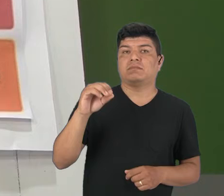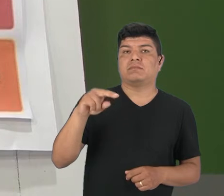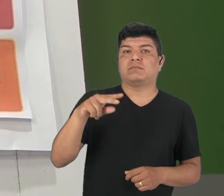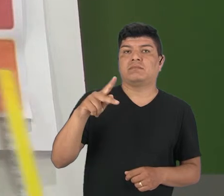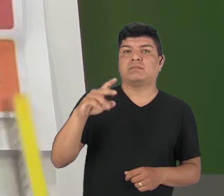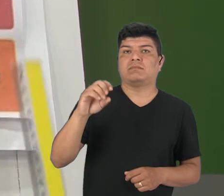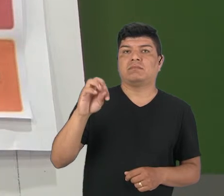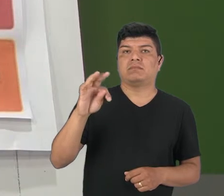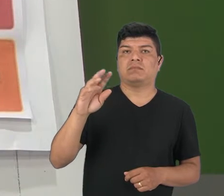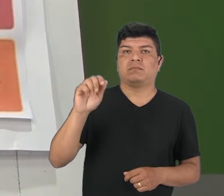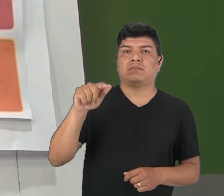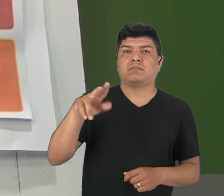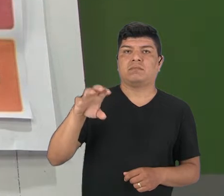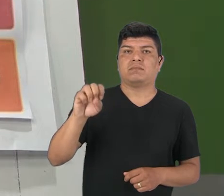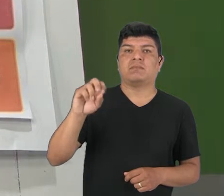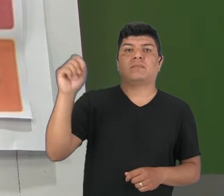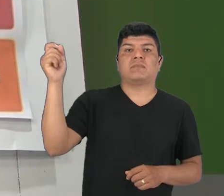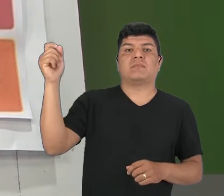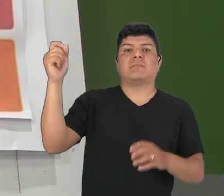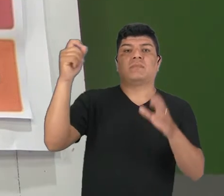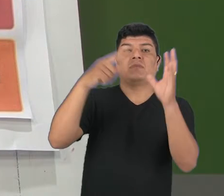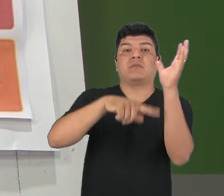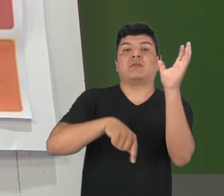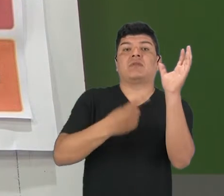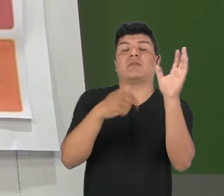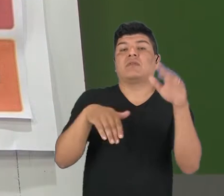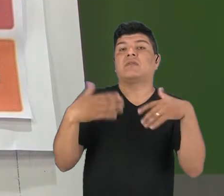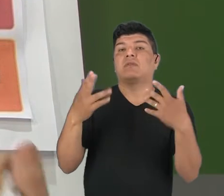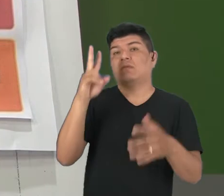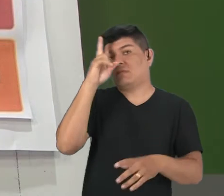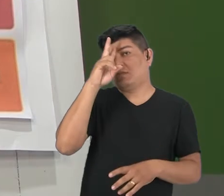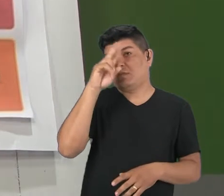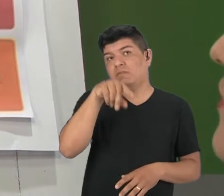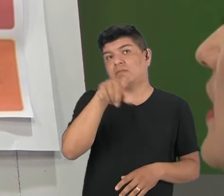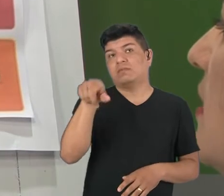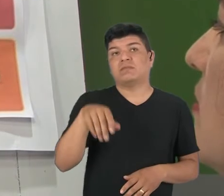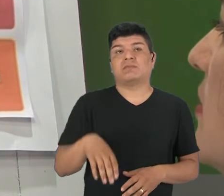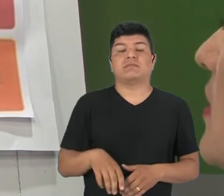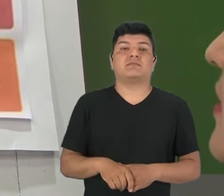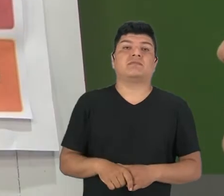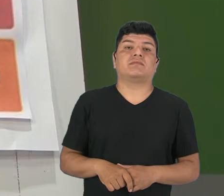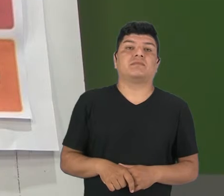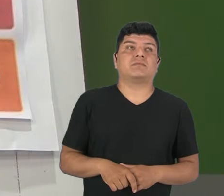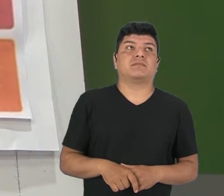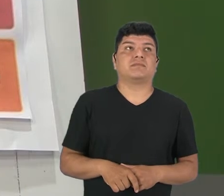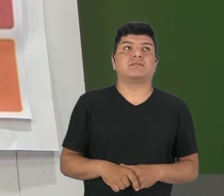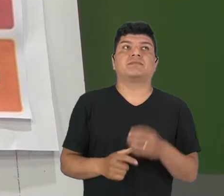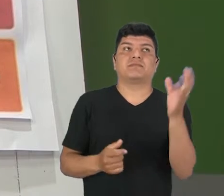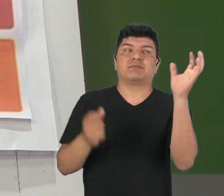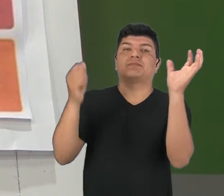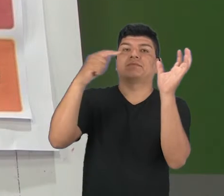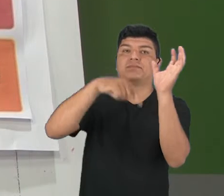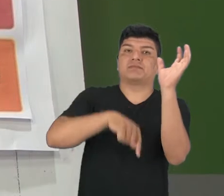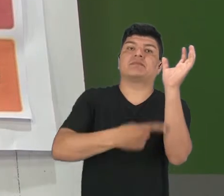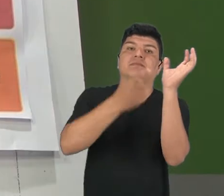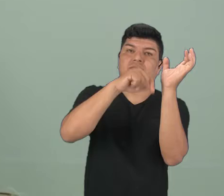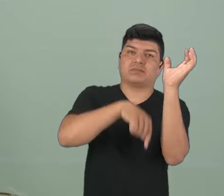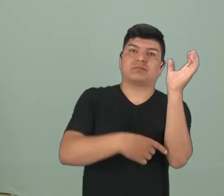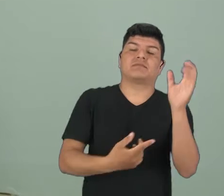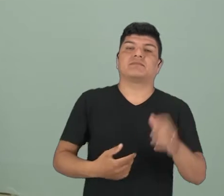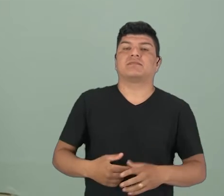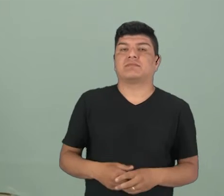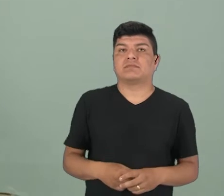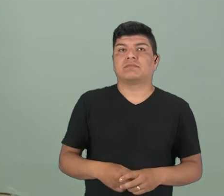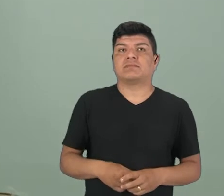a reciclagem ou a fotossíntese. Já lembraram? Que processo eu tô falando? Da